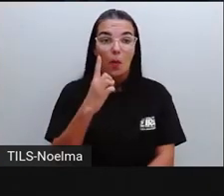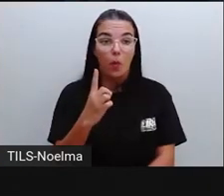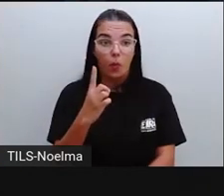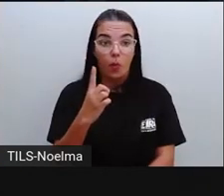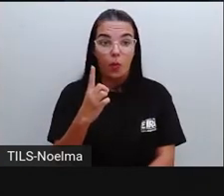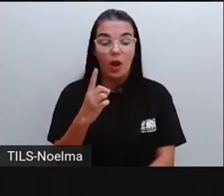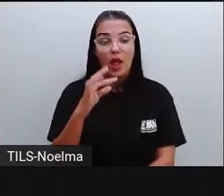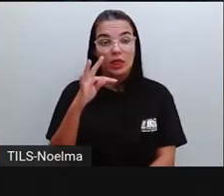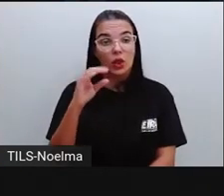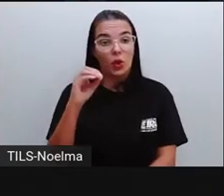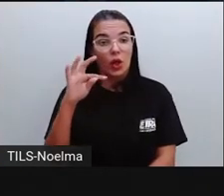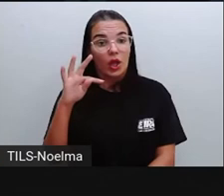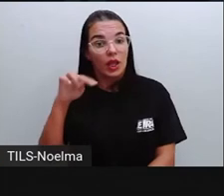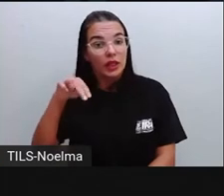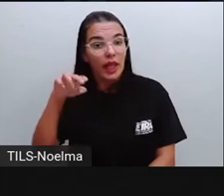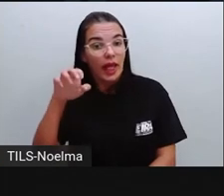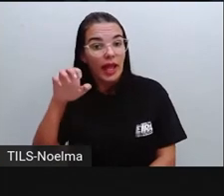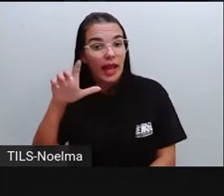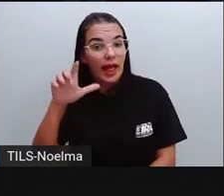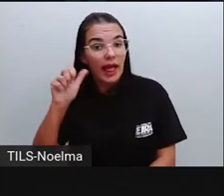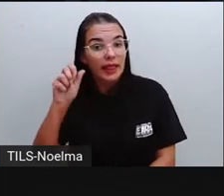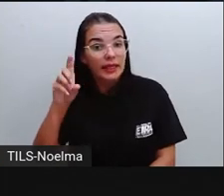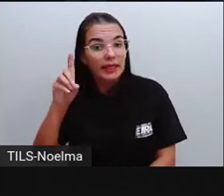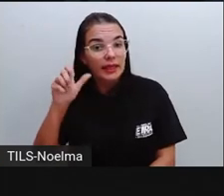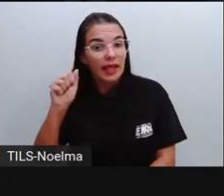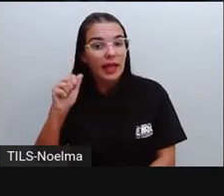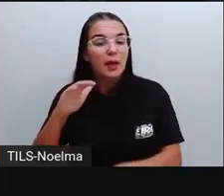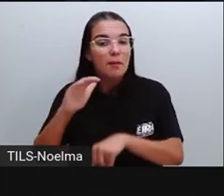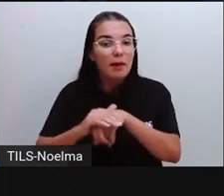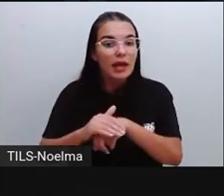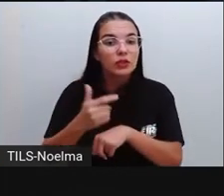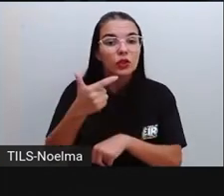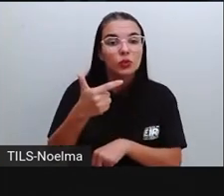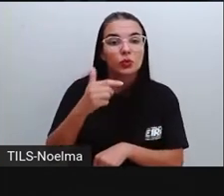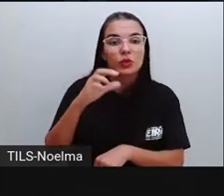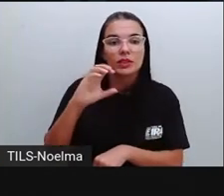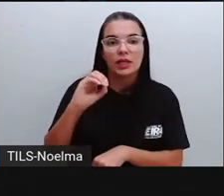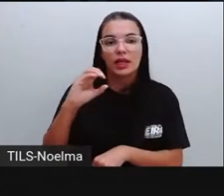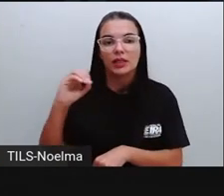uma tonelada e mais 200 quilos, certo?